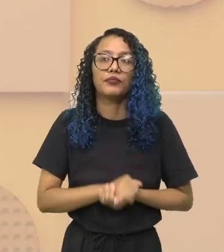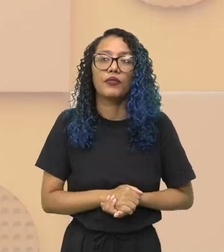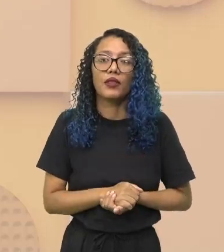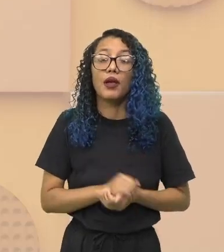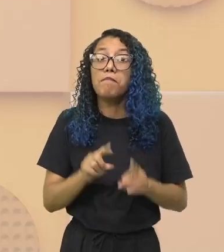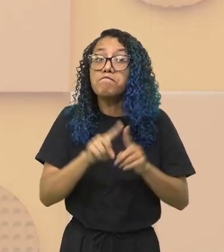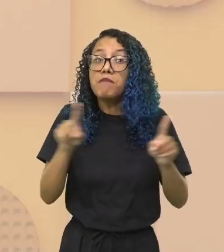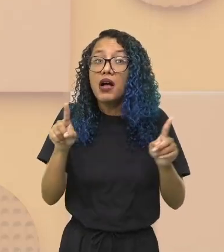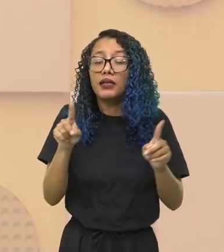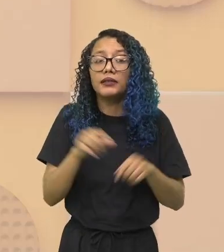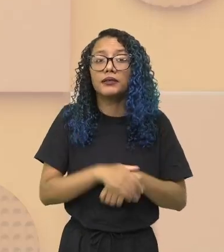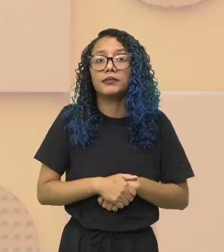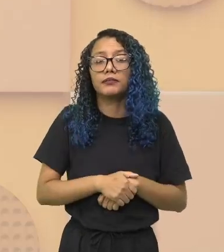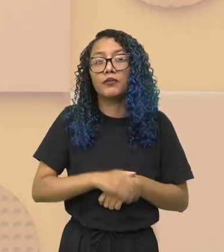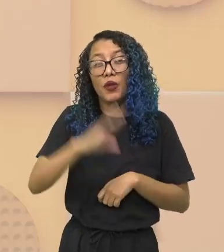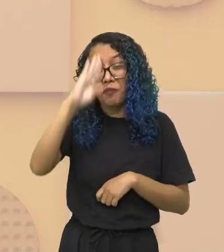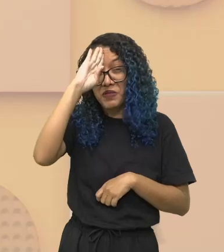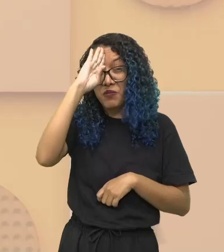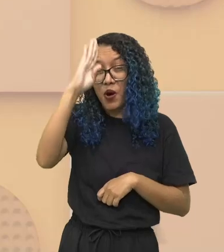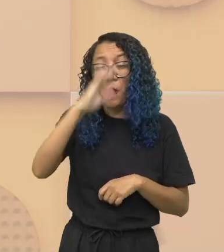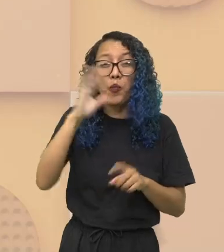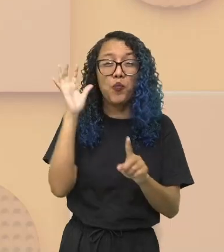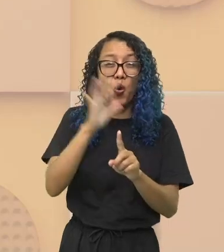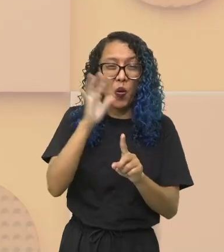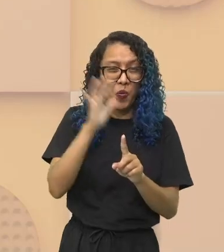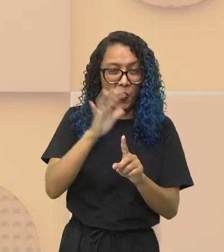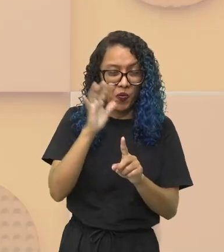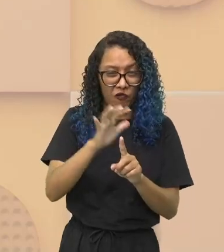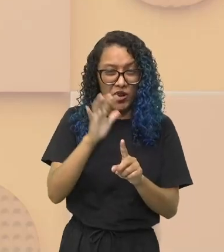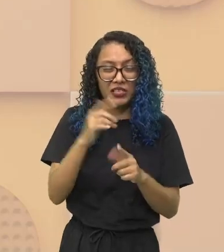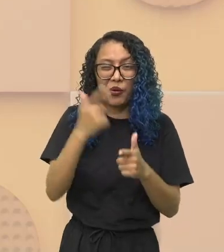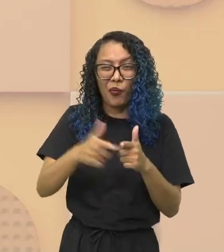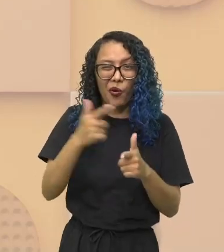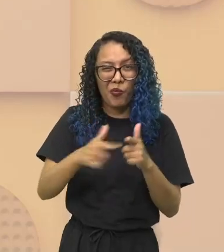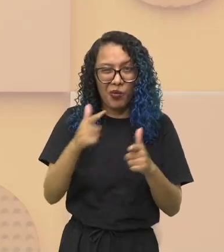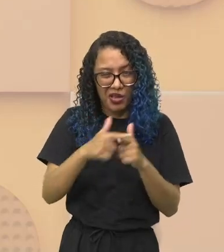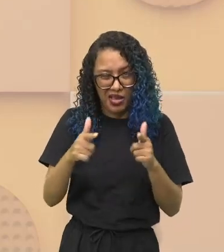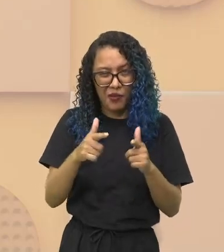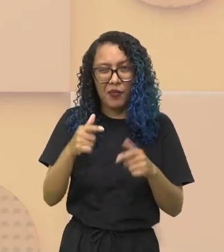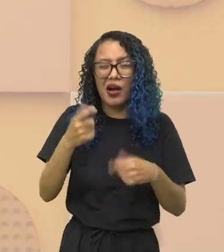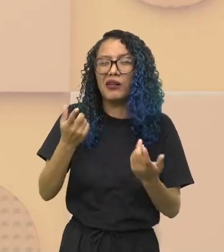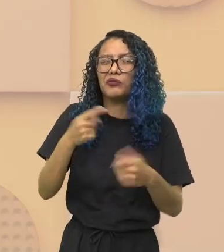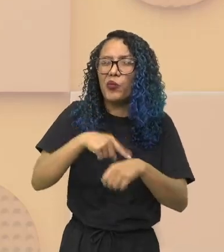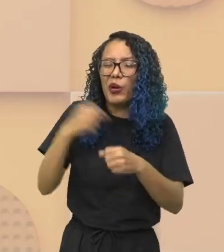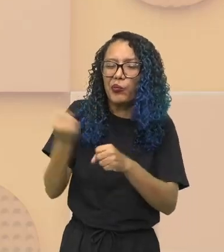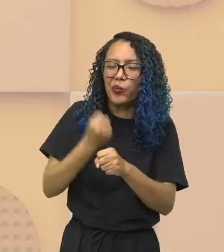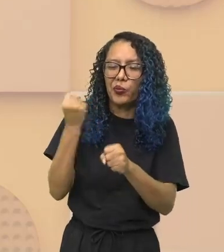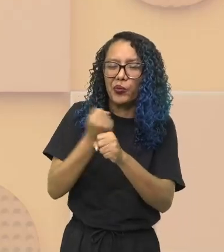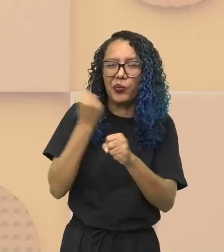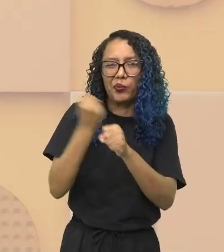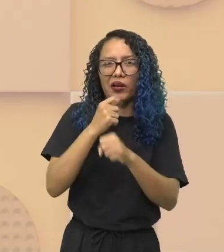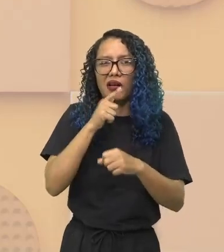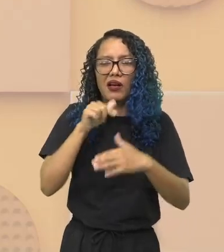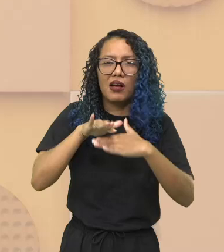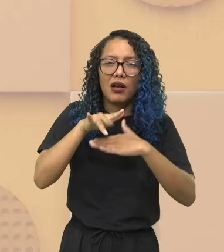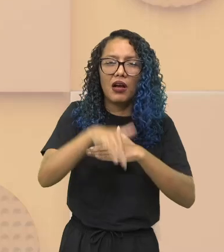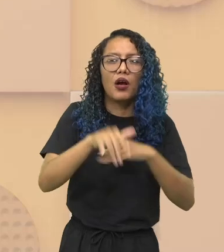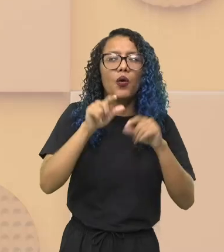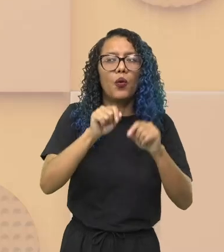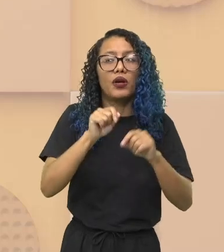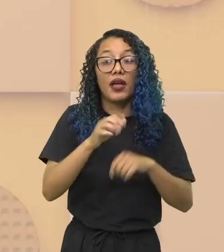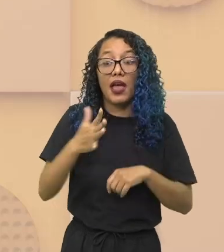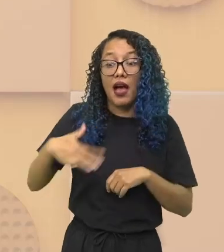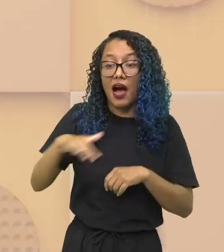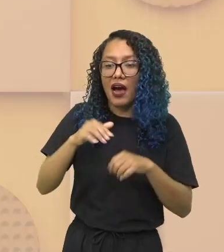um dos principais impactos ambientais na construção das usinas hidrelétricas é o alagamento de